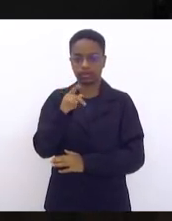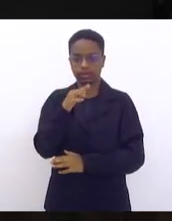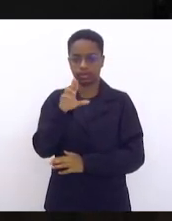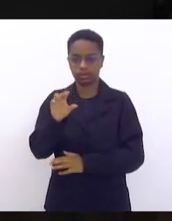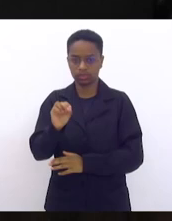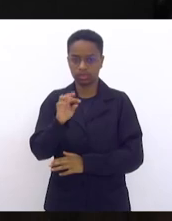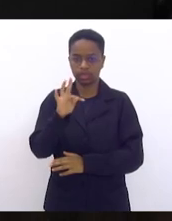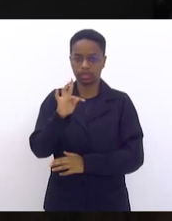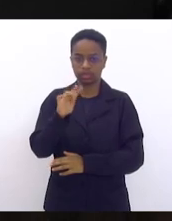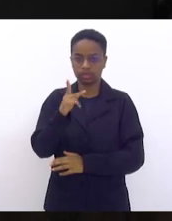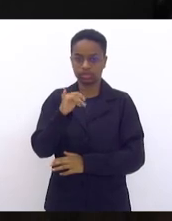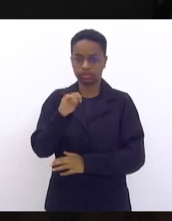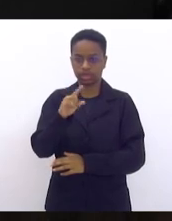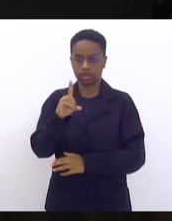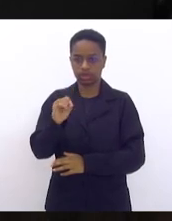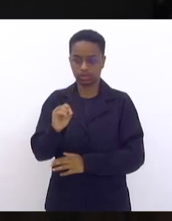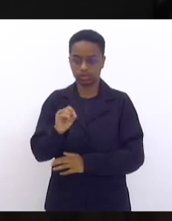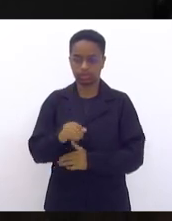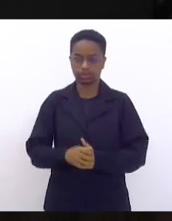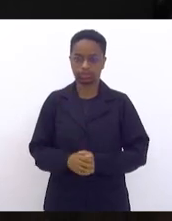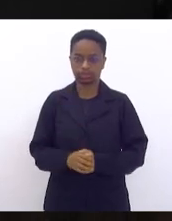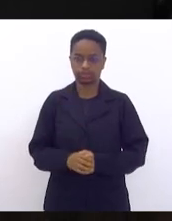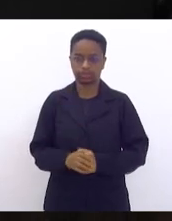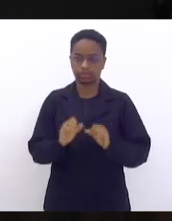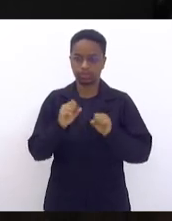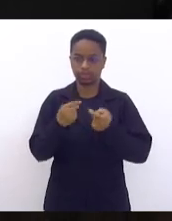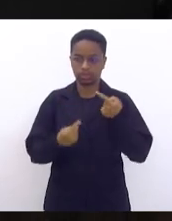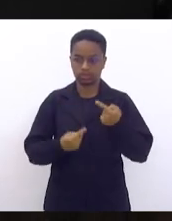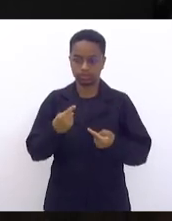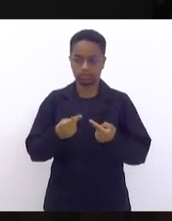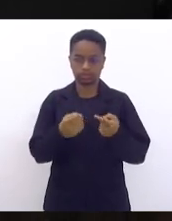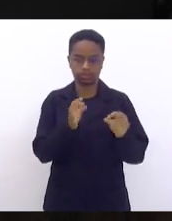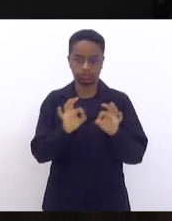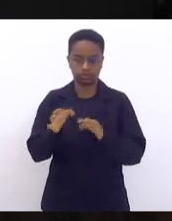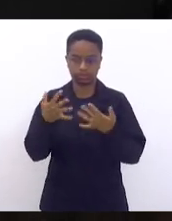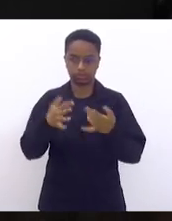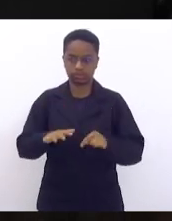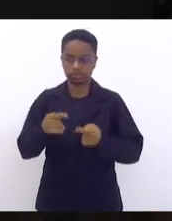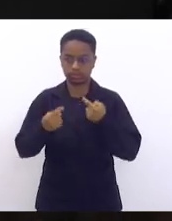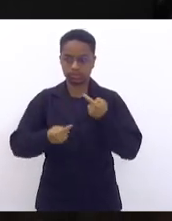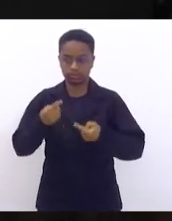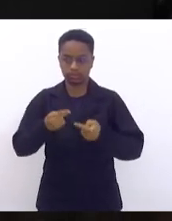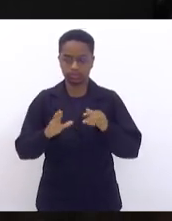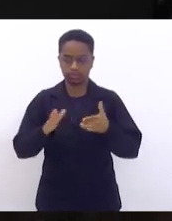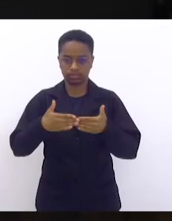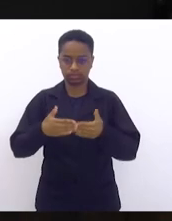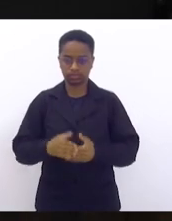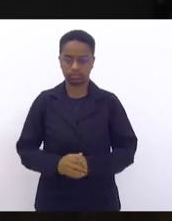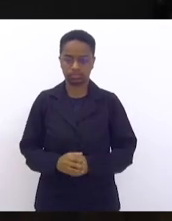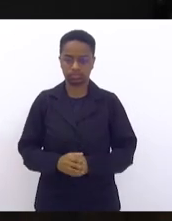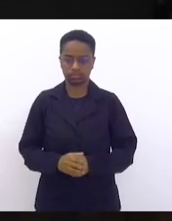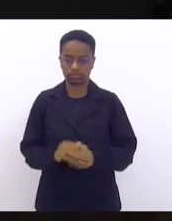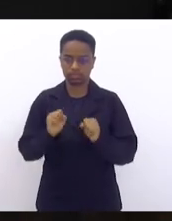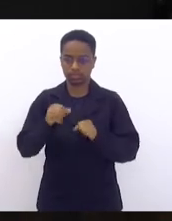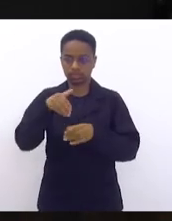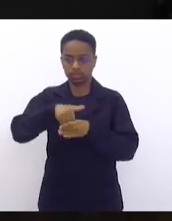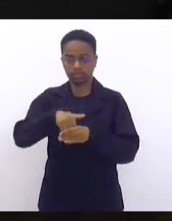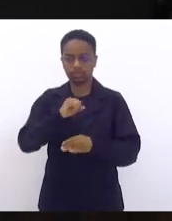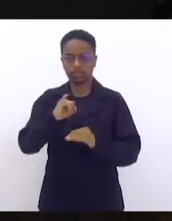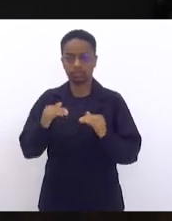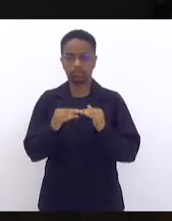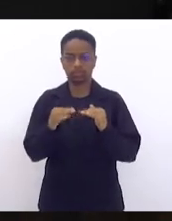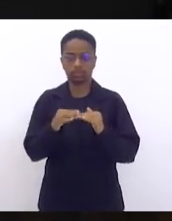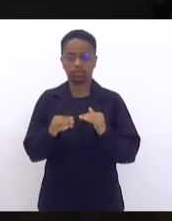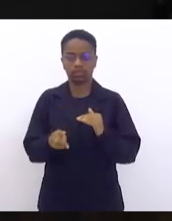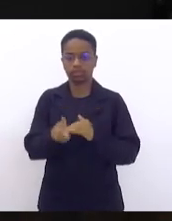Tiago Galhaço e Tiago Galhaço. Em discussão, não havendo quem queira discutir, encerrada a discussão. Em votação, senhores